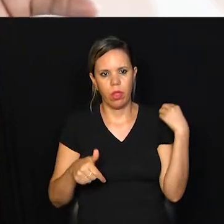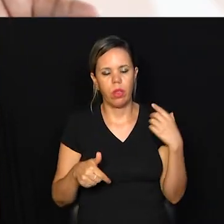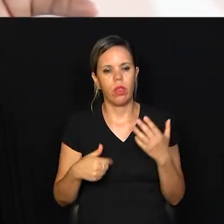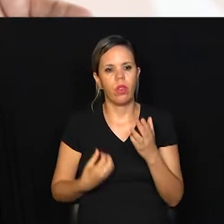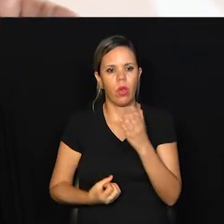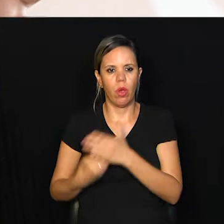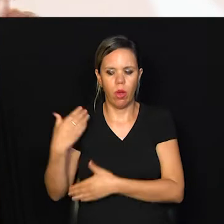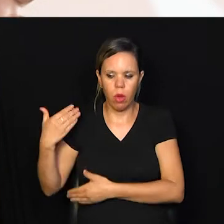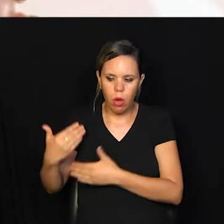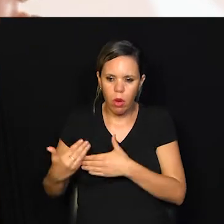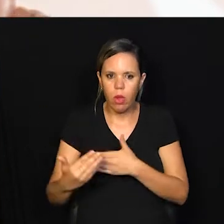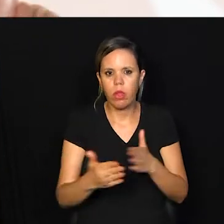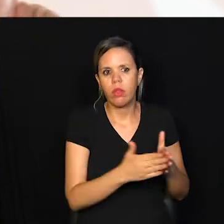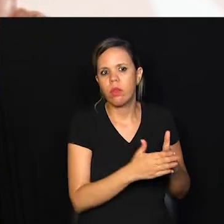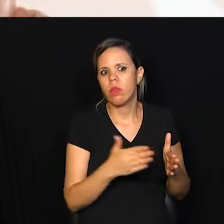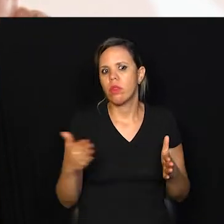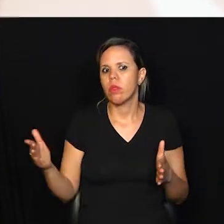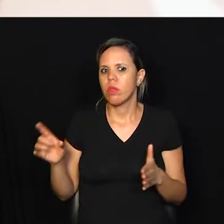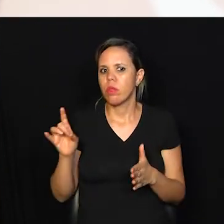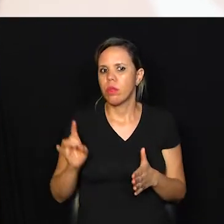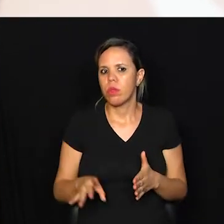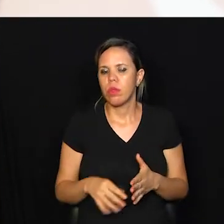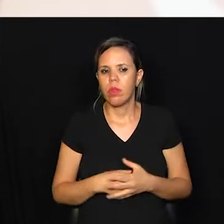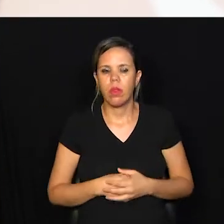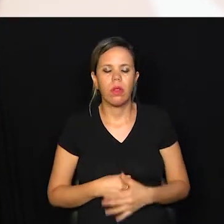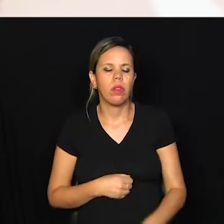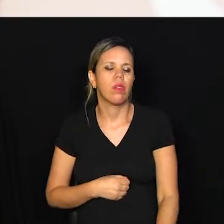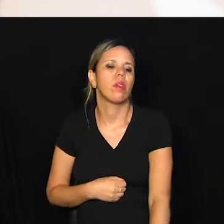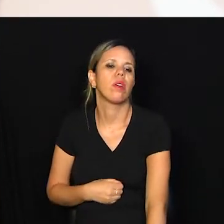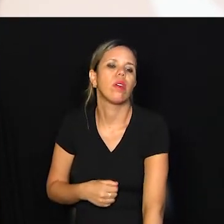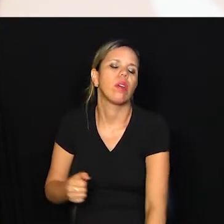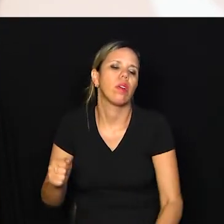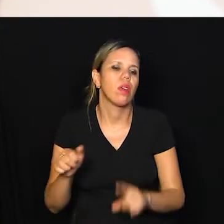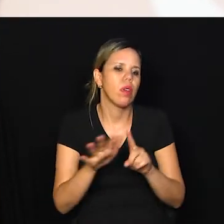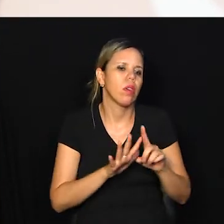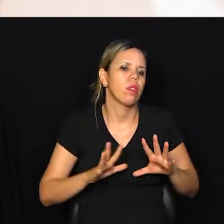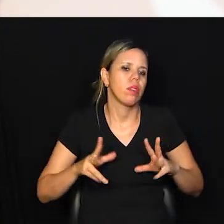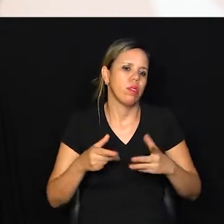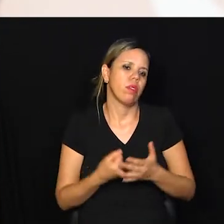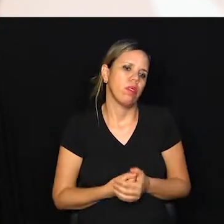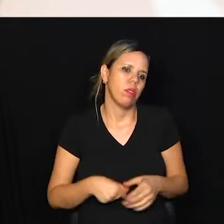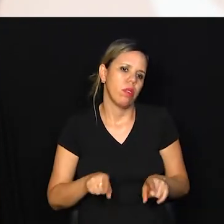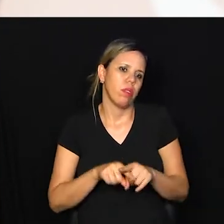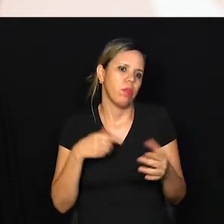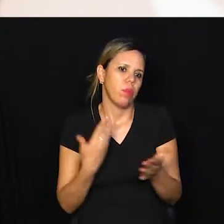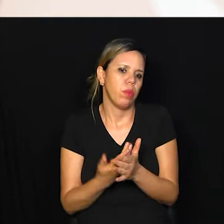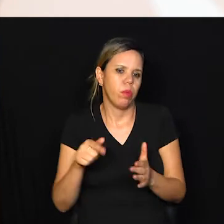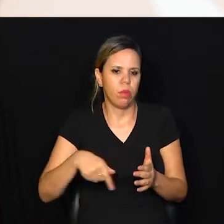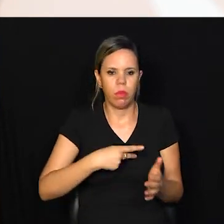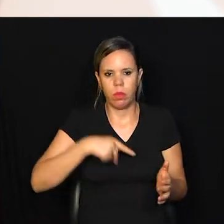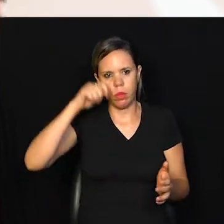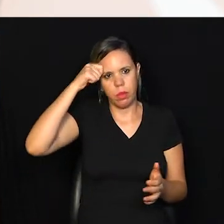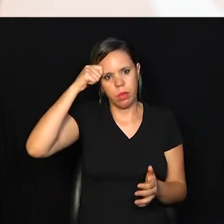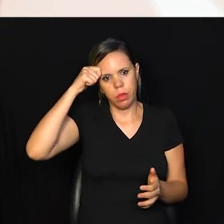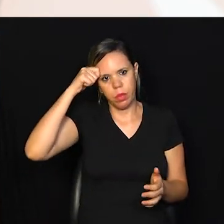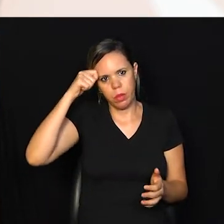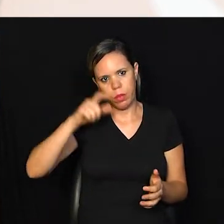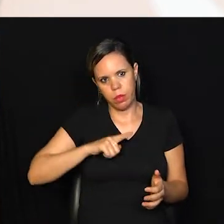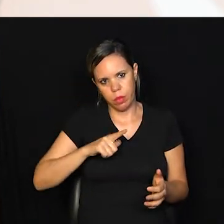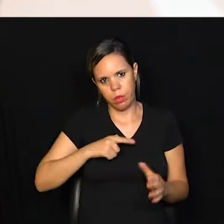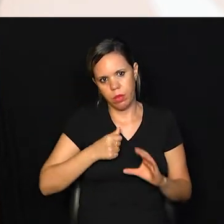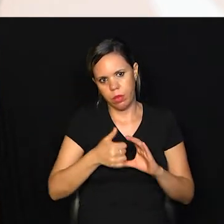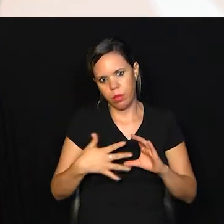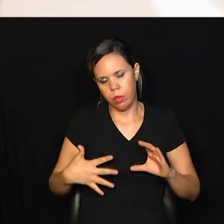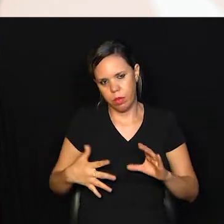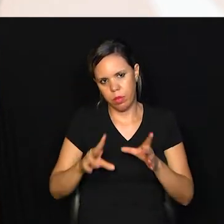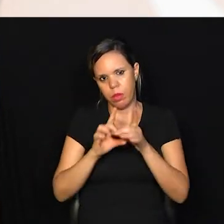que ocorreu nesse período, não só na sociedade num todo, mas até aqui na Ponte Preta, que tem essa